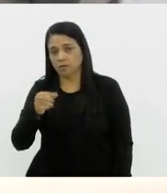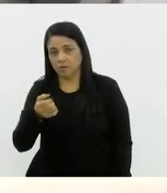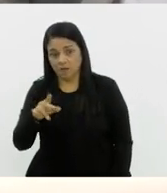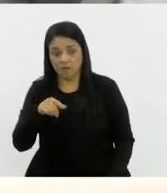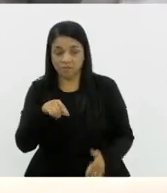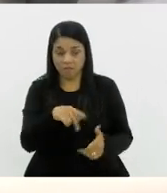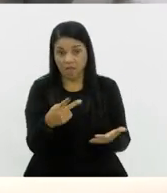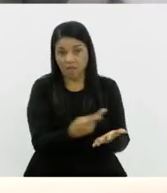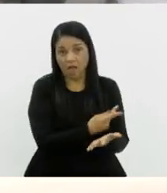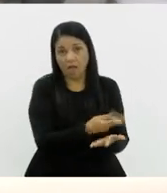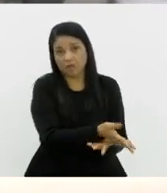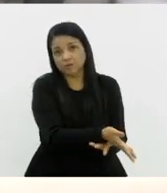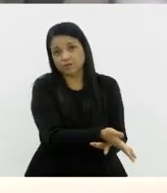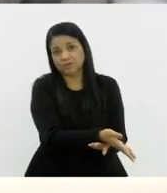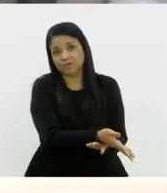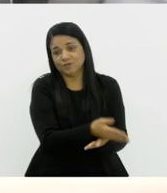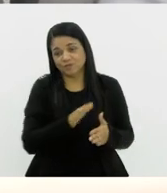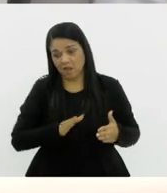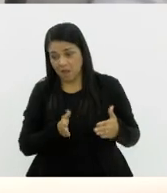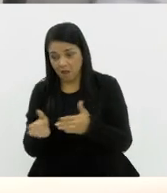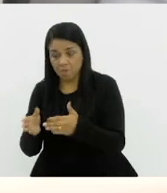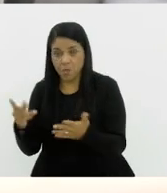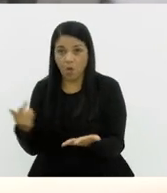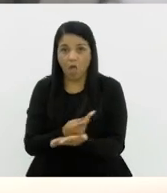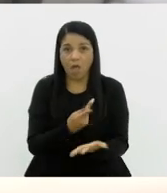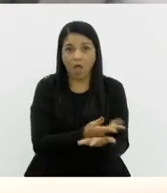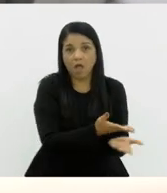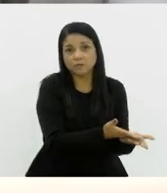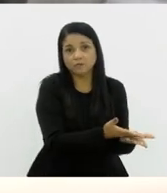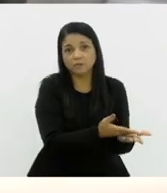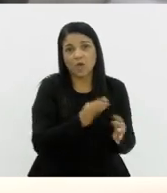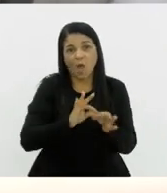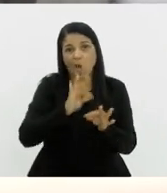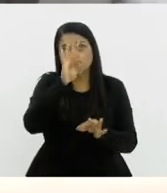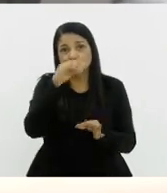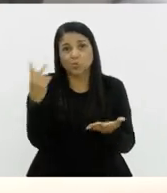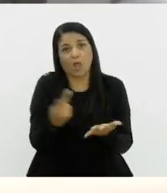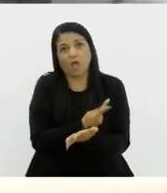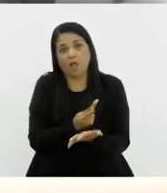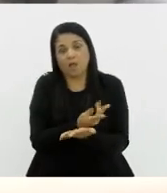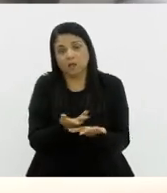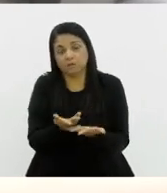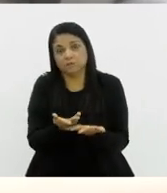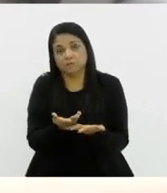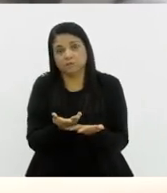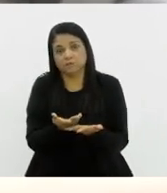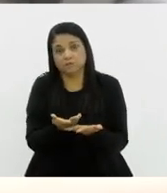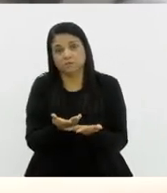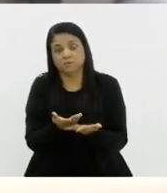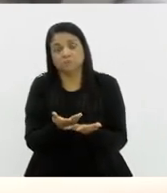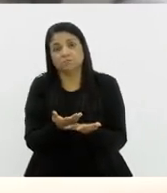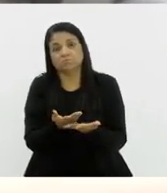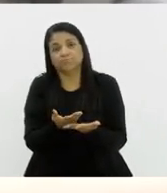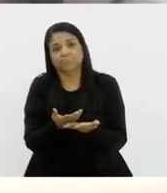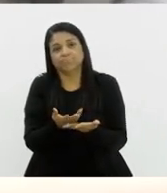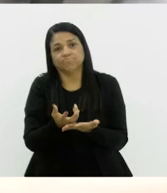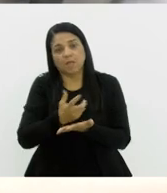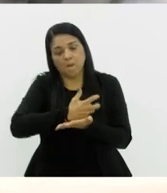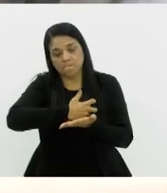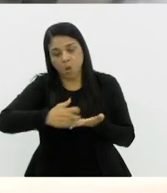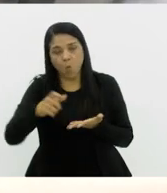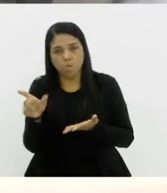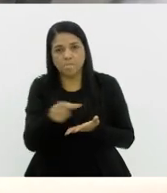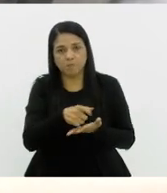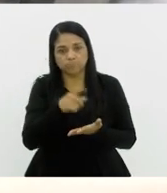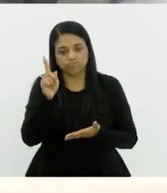erro, indo numa rota que não deveria estar, numa altura que não deveria estar, tem que caçar essa licença